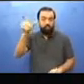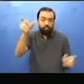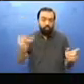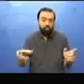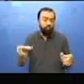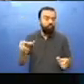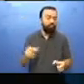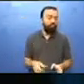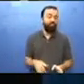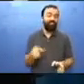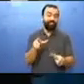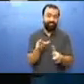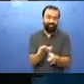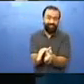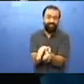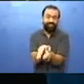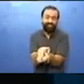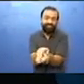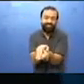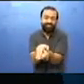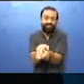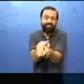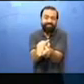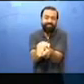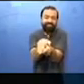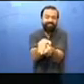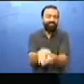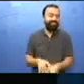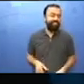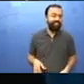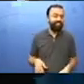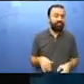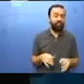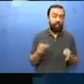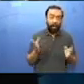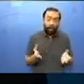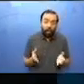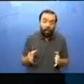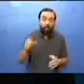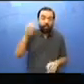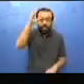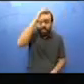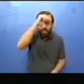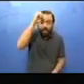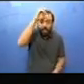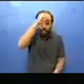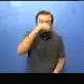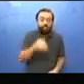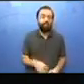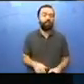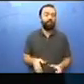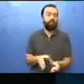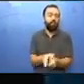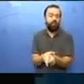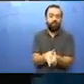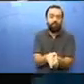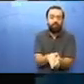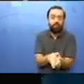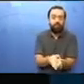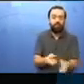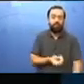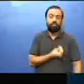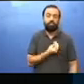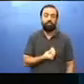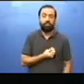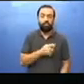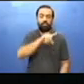Eram as tartarugas. Então agora nós vamos aprender um pouquinho sobre o ciclo de vida das tartarugas. Observem